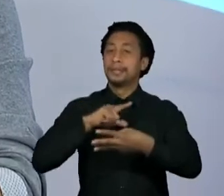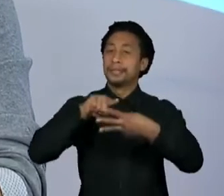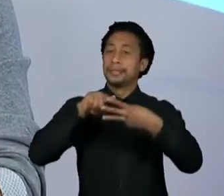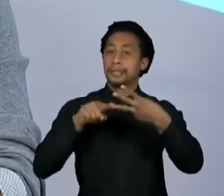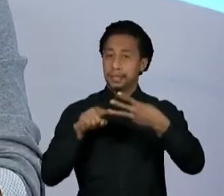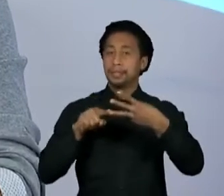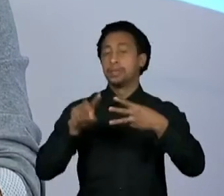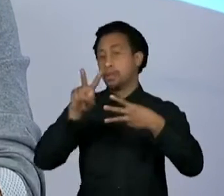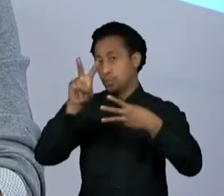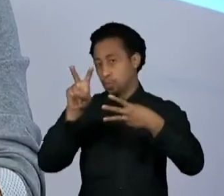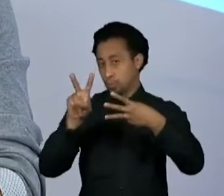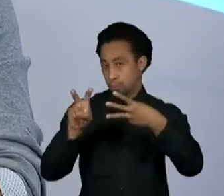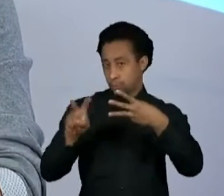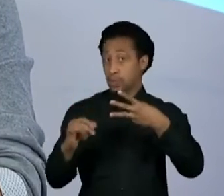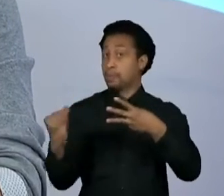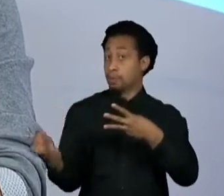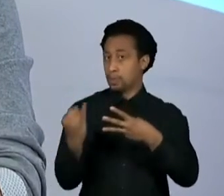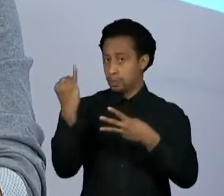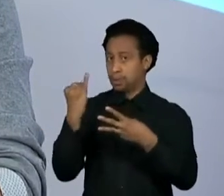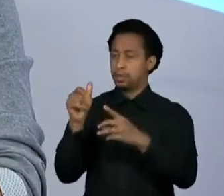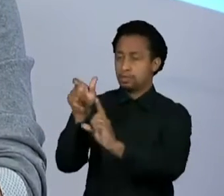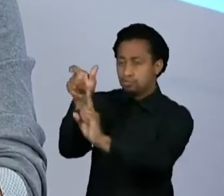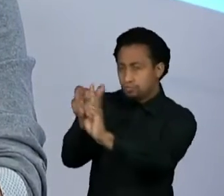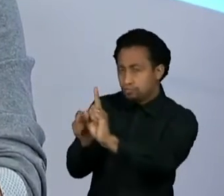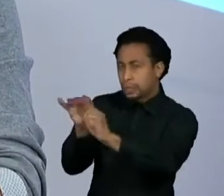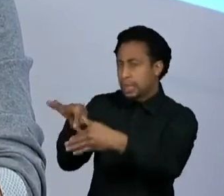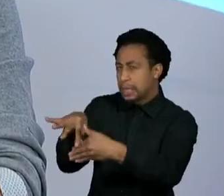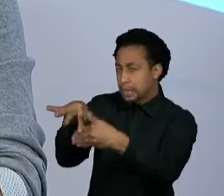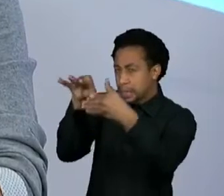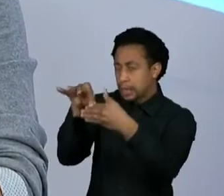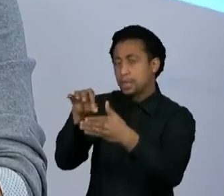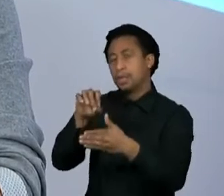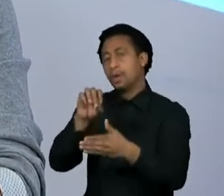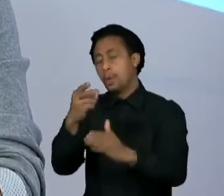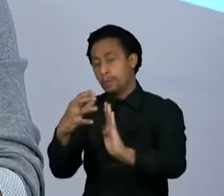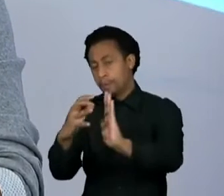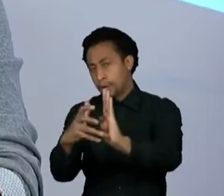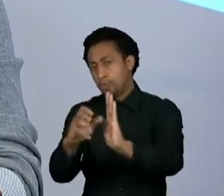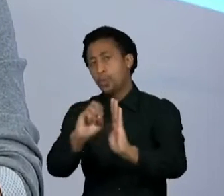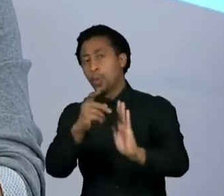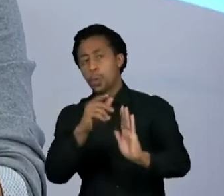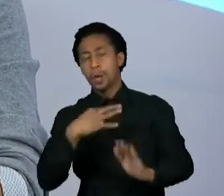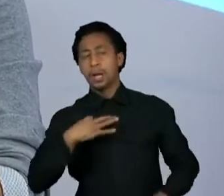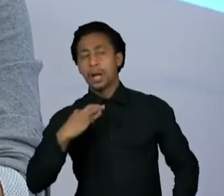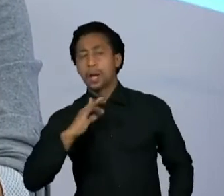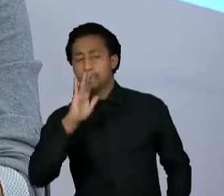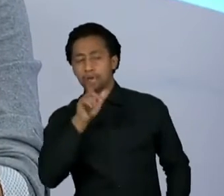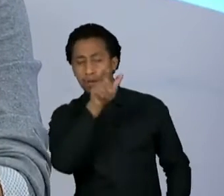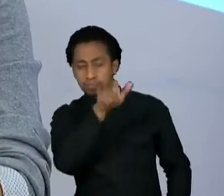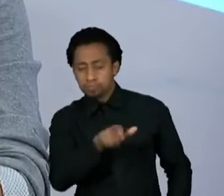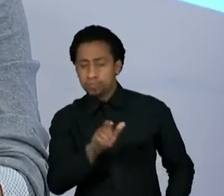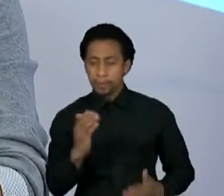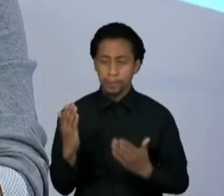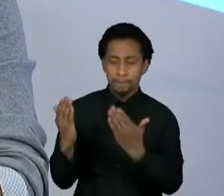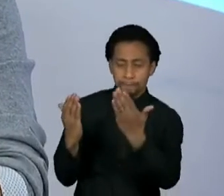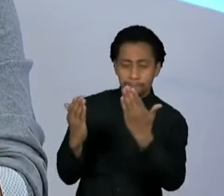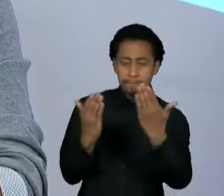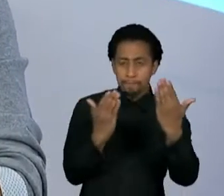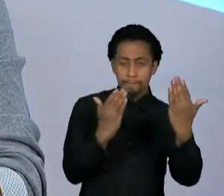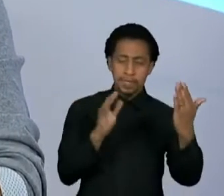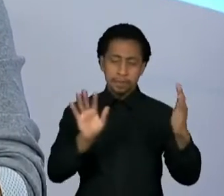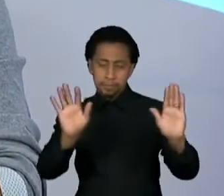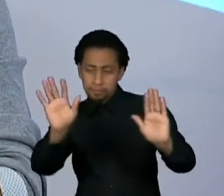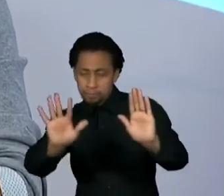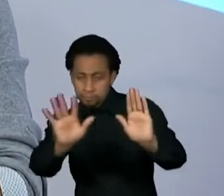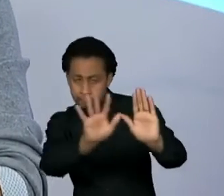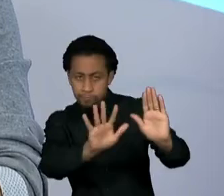para determinar se um líder, um partido ou um presidente, um candidato são ou não democráticos. O senhor mencionou